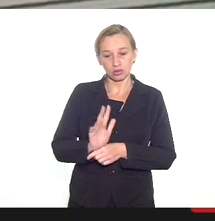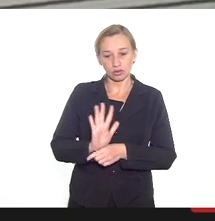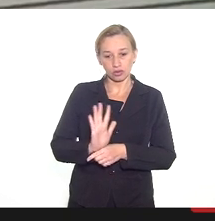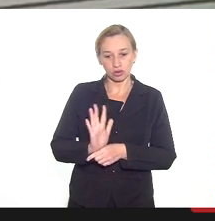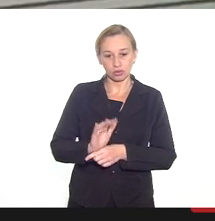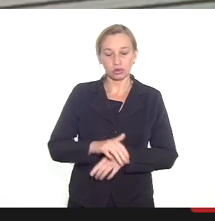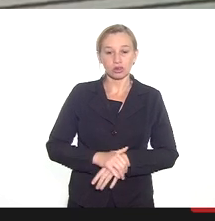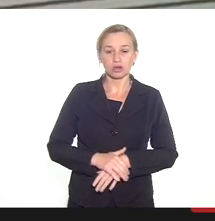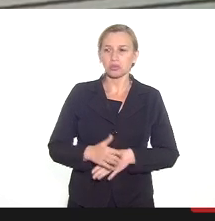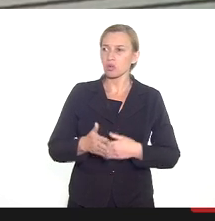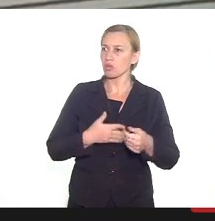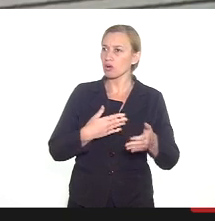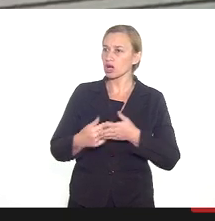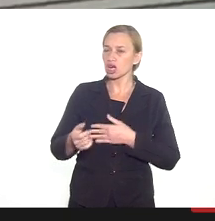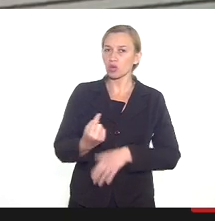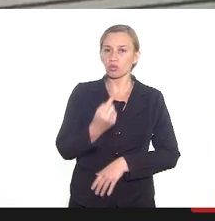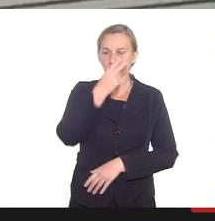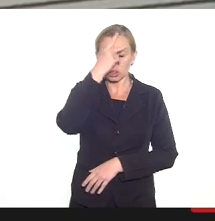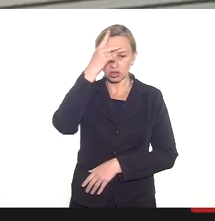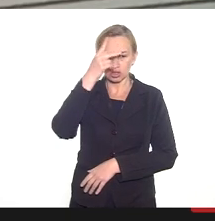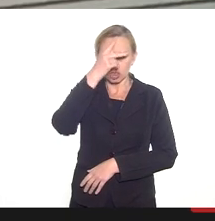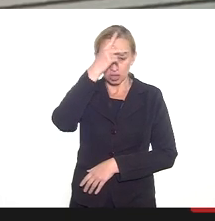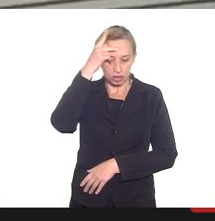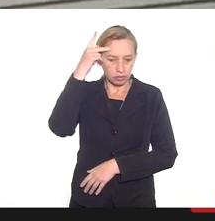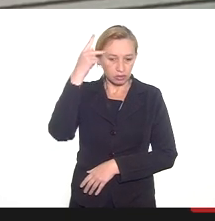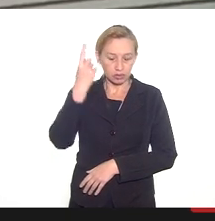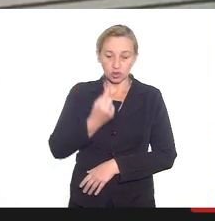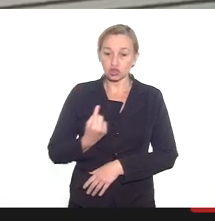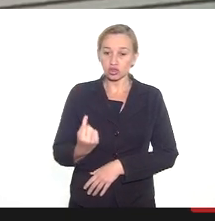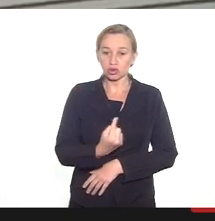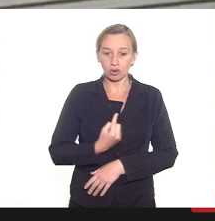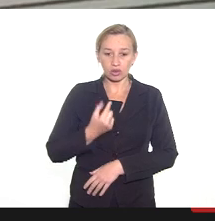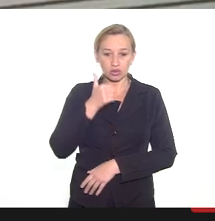ser qualquer uma de nós, mulheres submetidas à violência